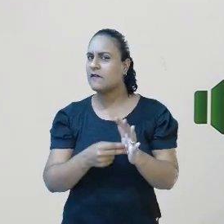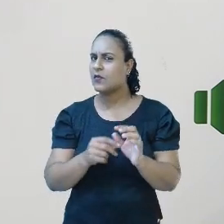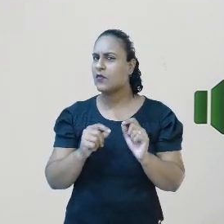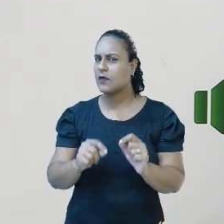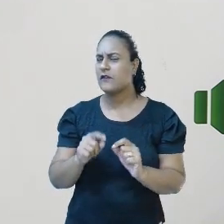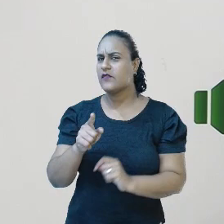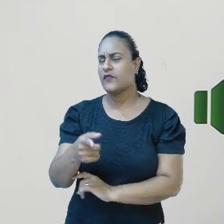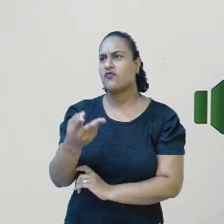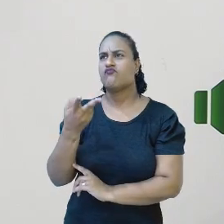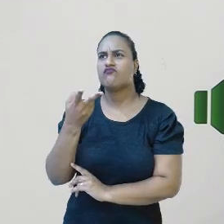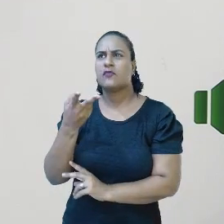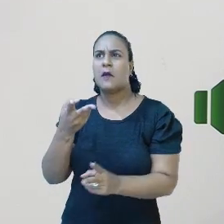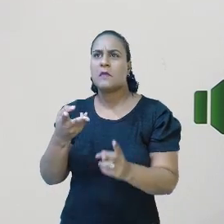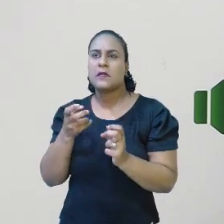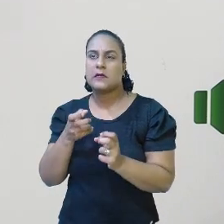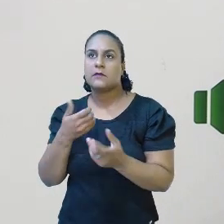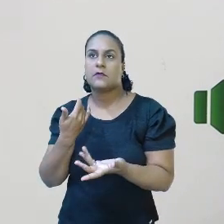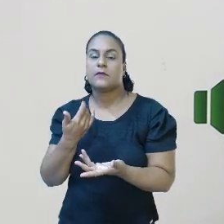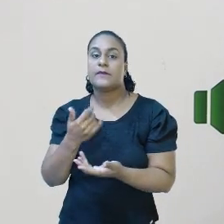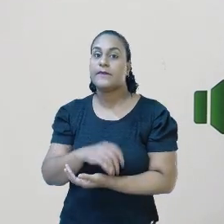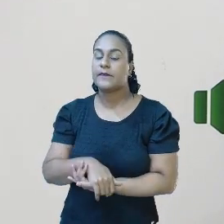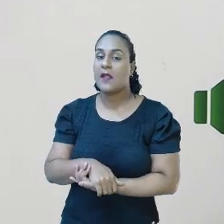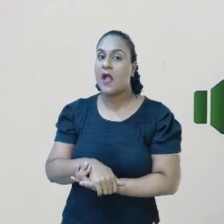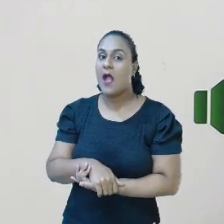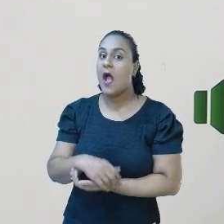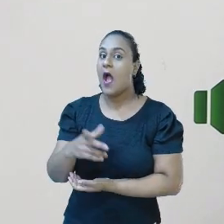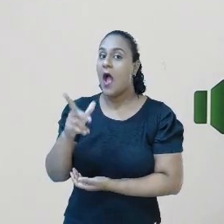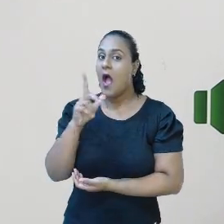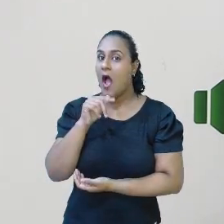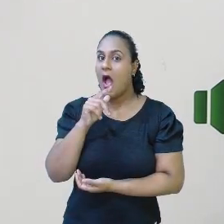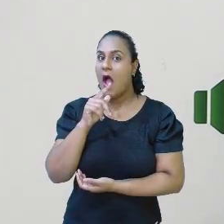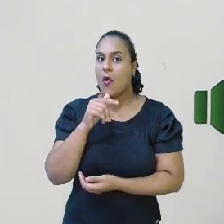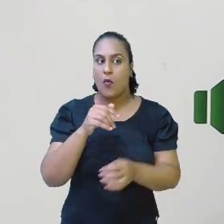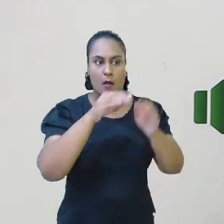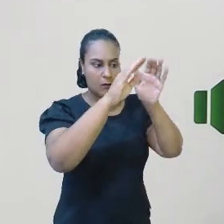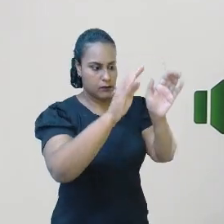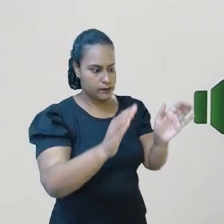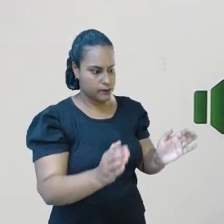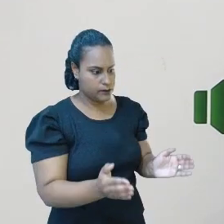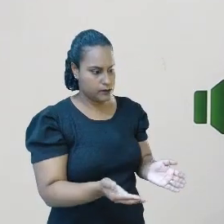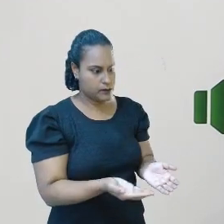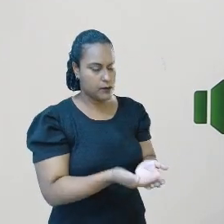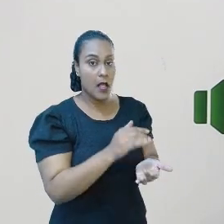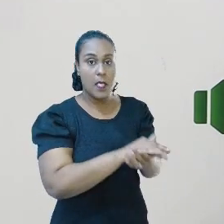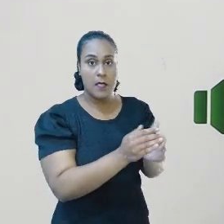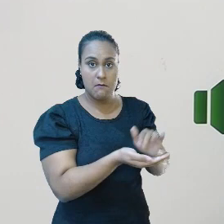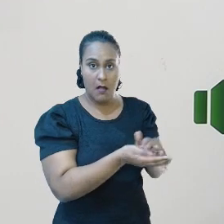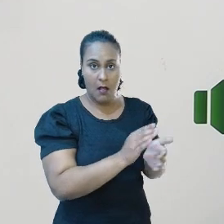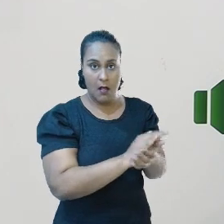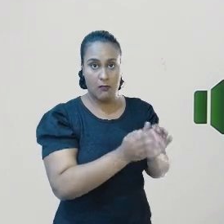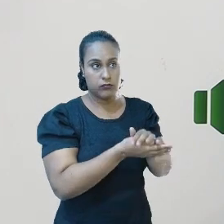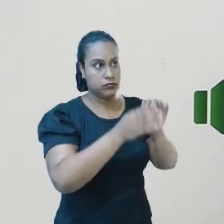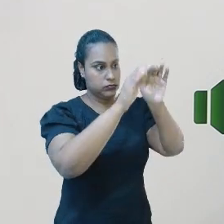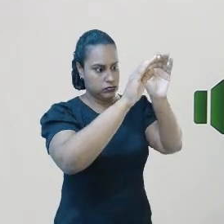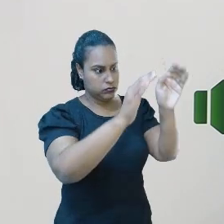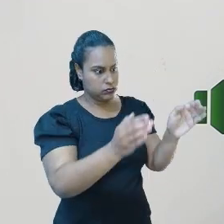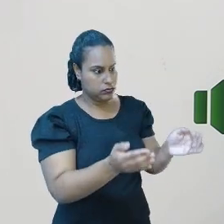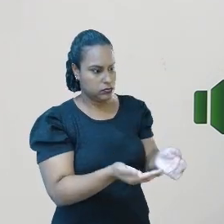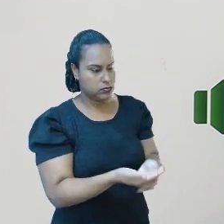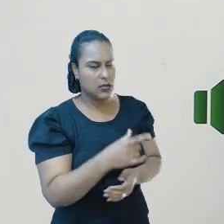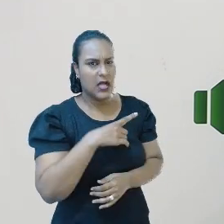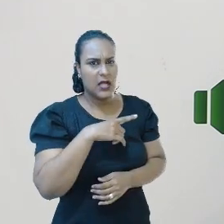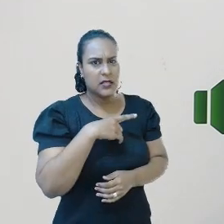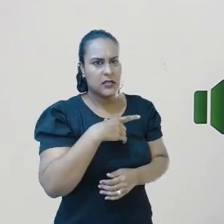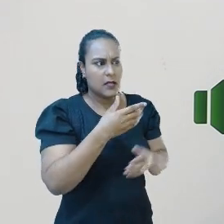vocês já viram, já beberam água de um filtro de barro normal. Pois é, o que acontece? Nesse filtro de barro, ele tem uma